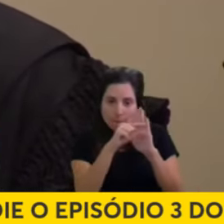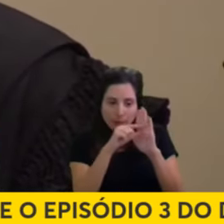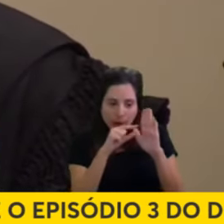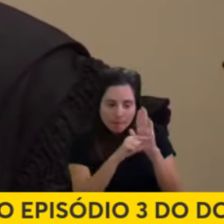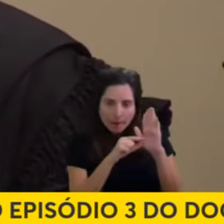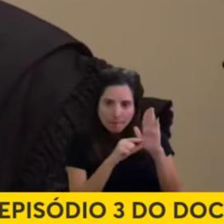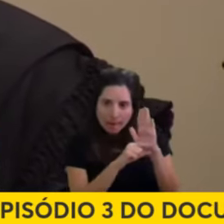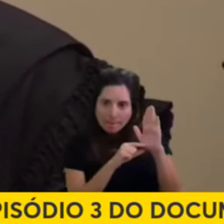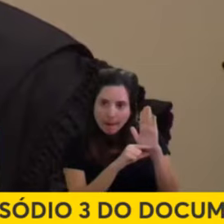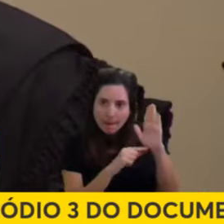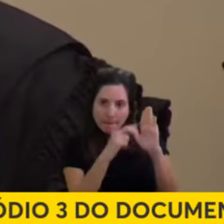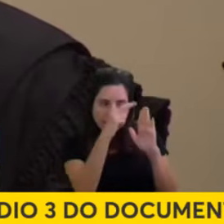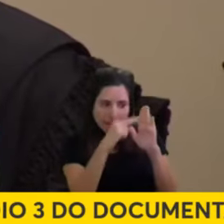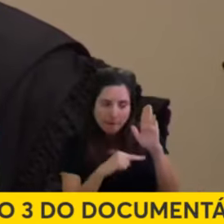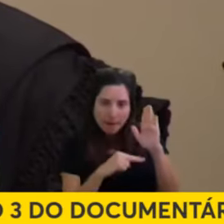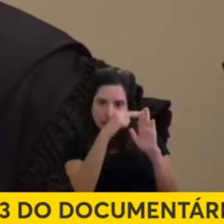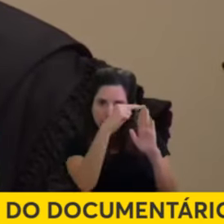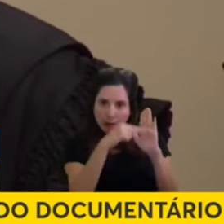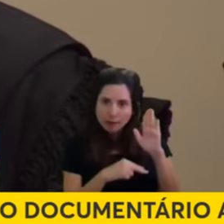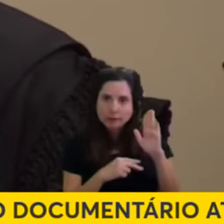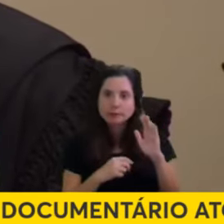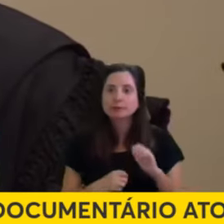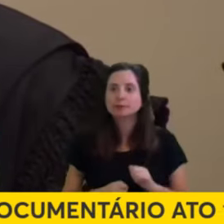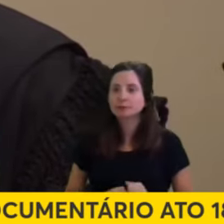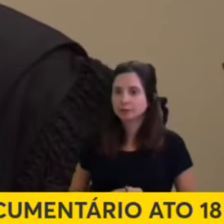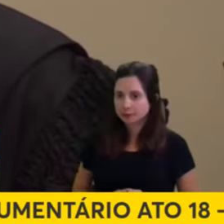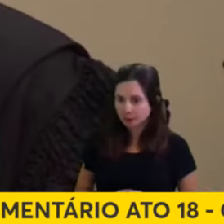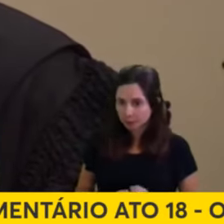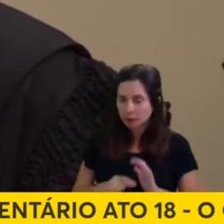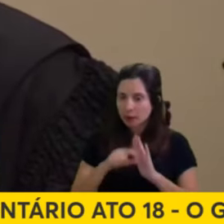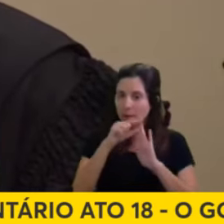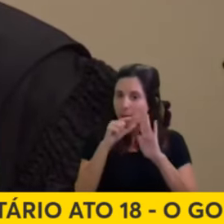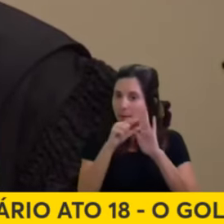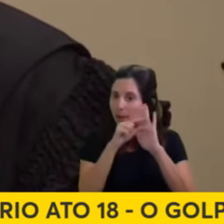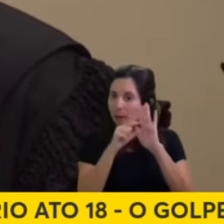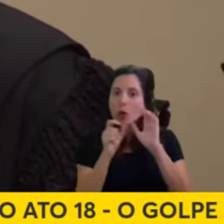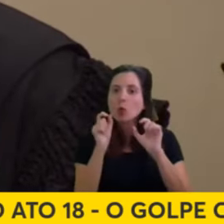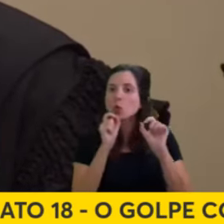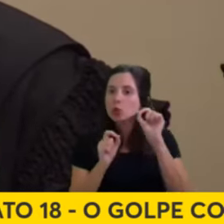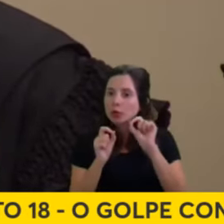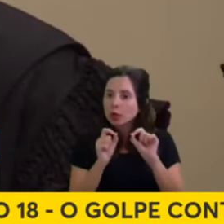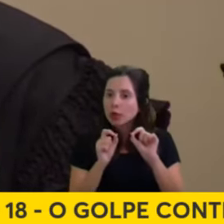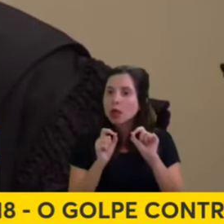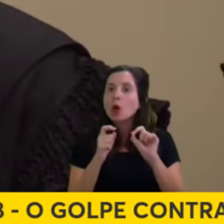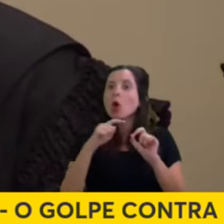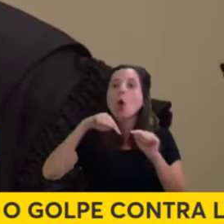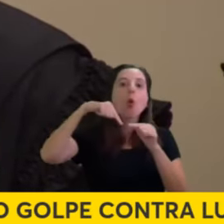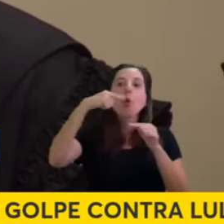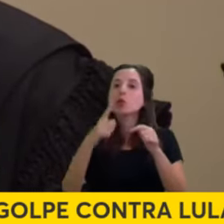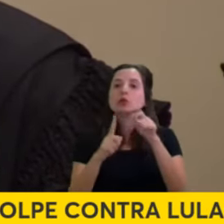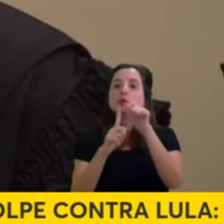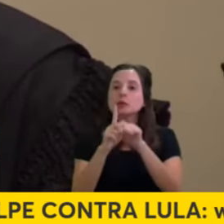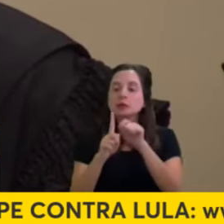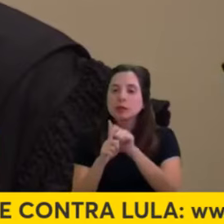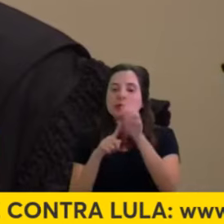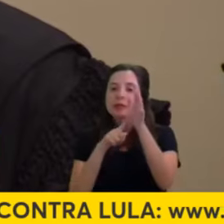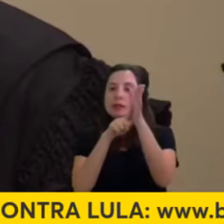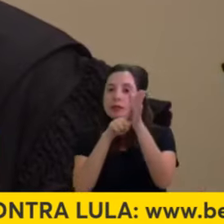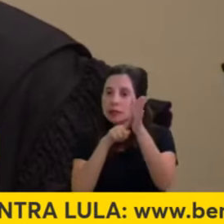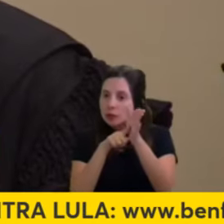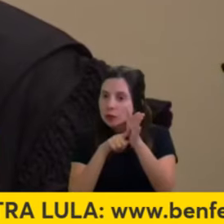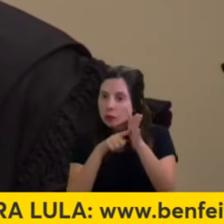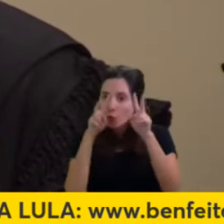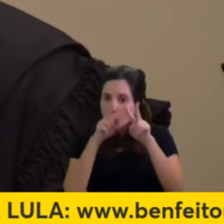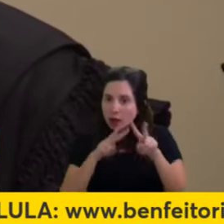h e análise apenas indicando-se laconicamente que podendo os demais meses serem consultados publicamente no divulga